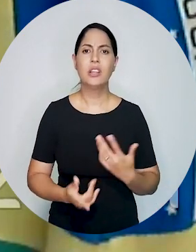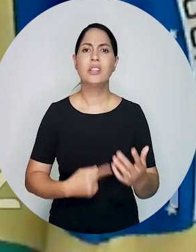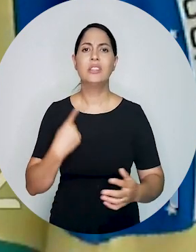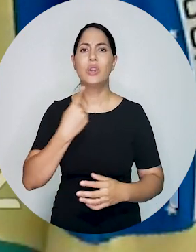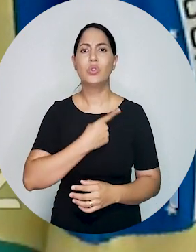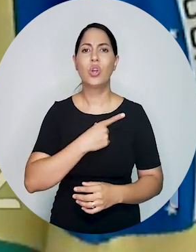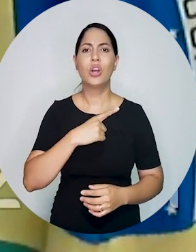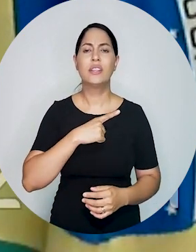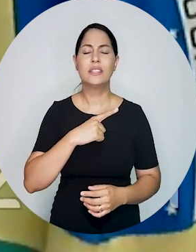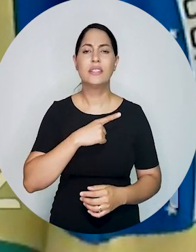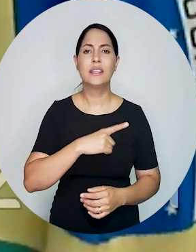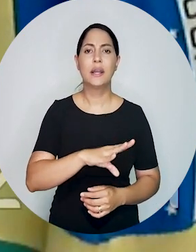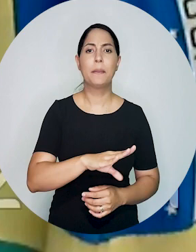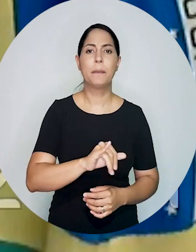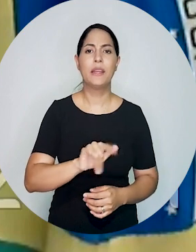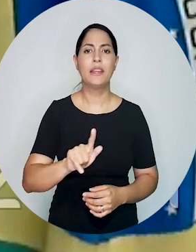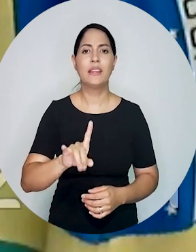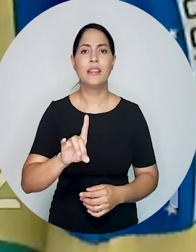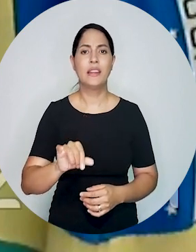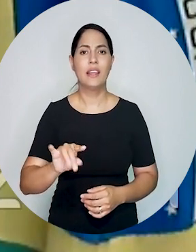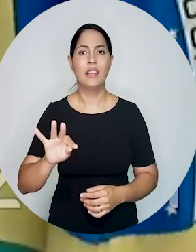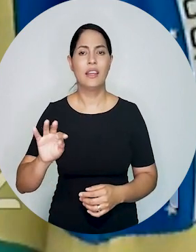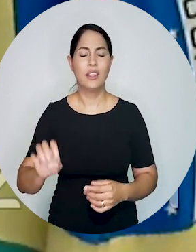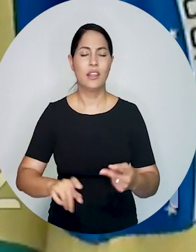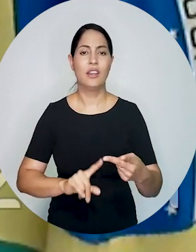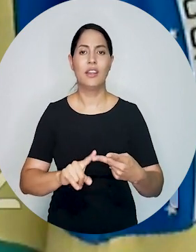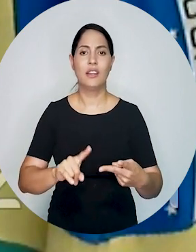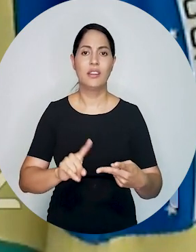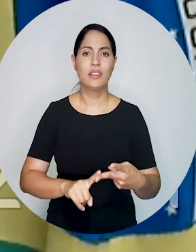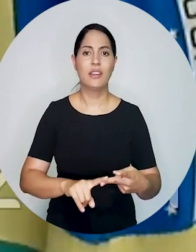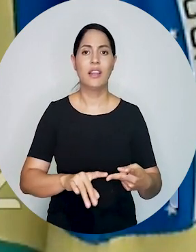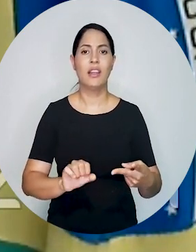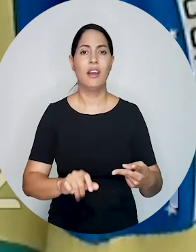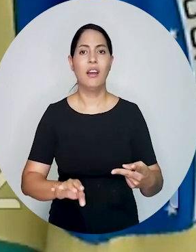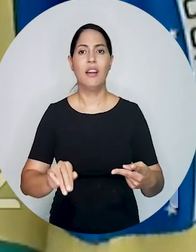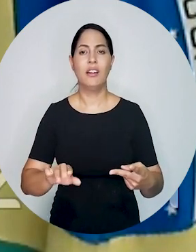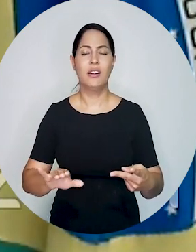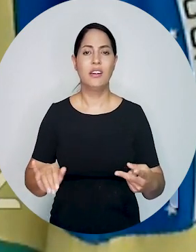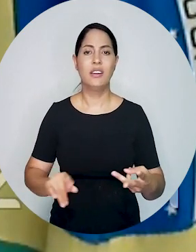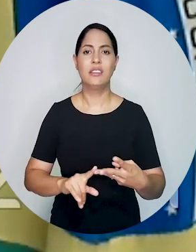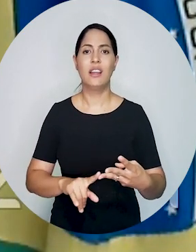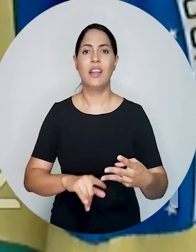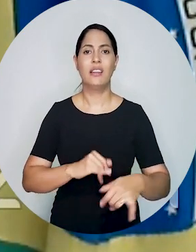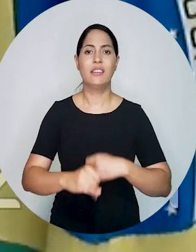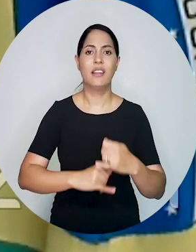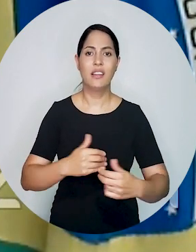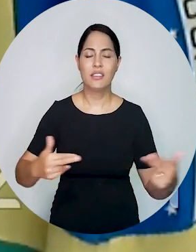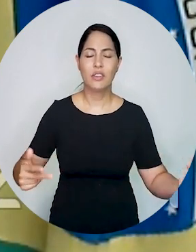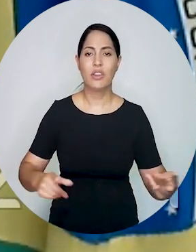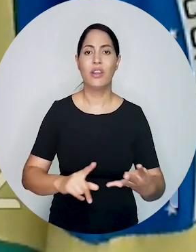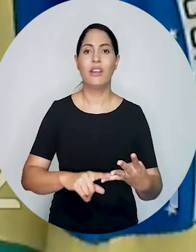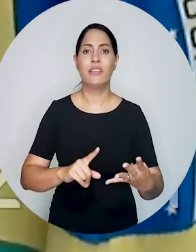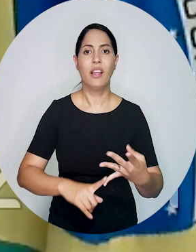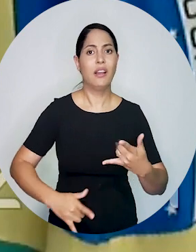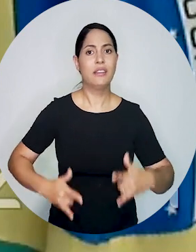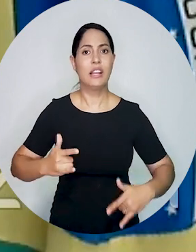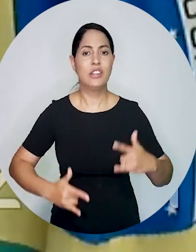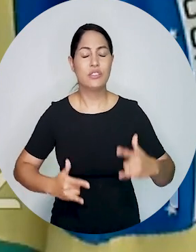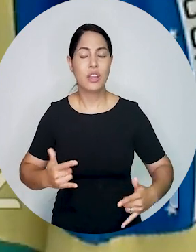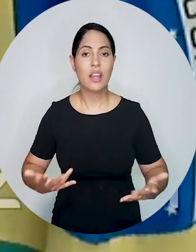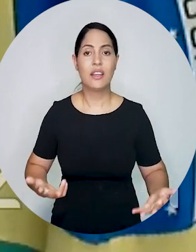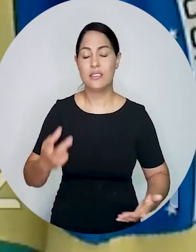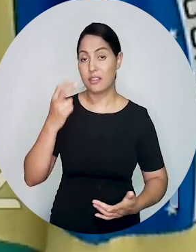revolução digital. Então, hoje, com a ideia de Big Data, Machine Learning, aplicativo para isso, para aquilo, internet